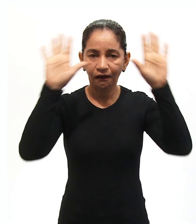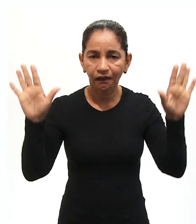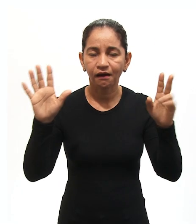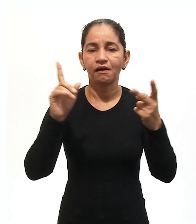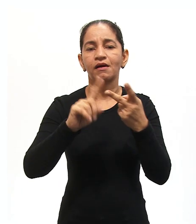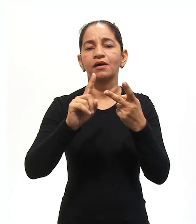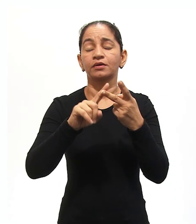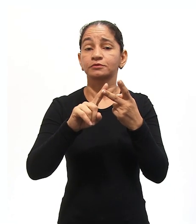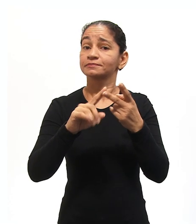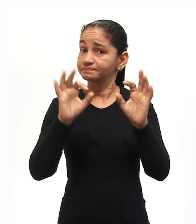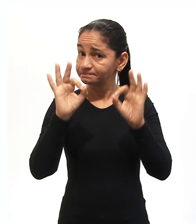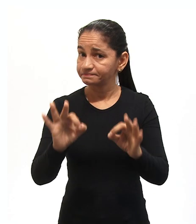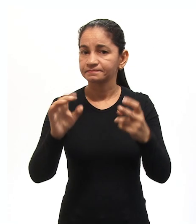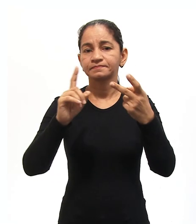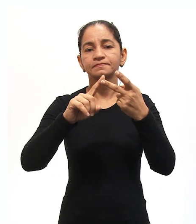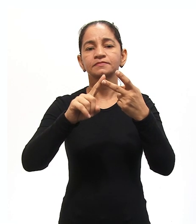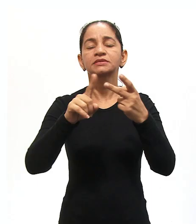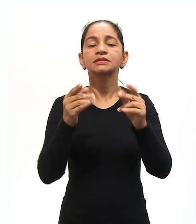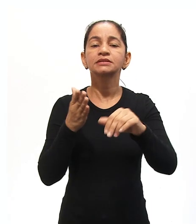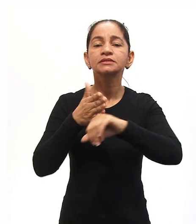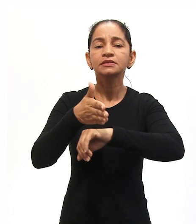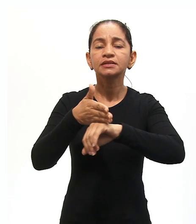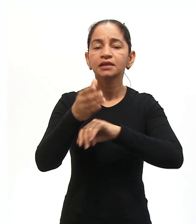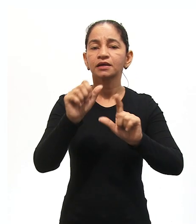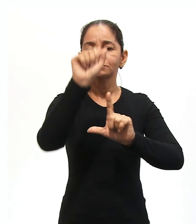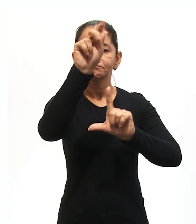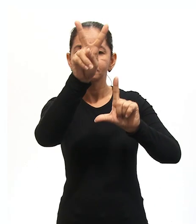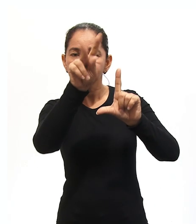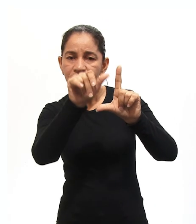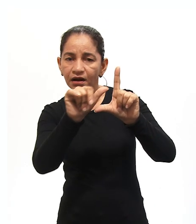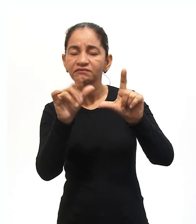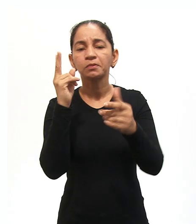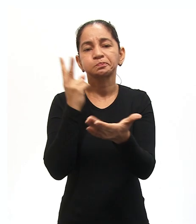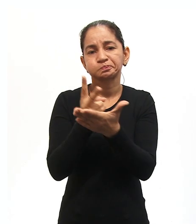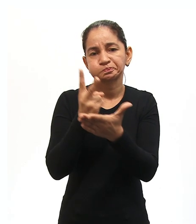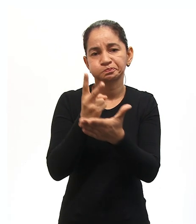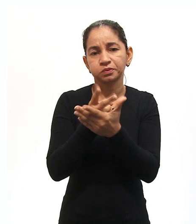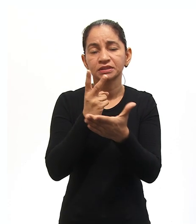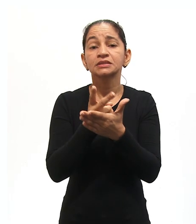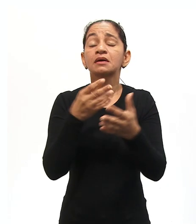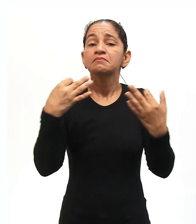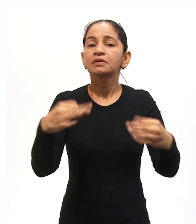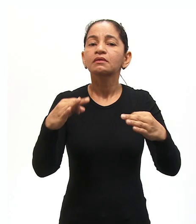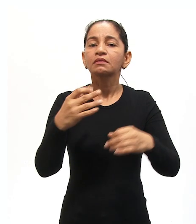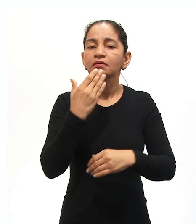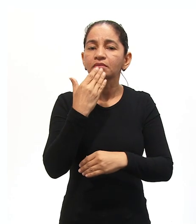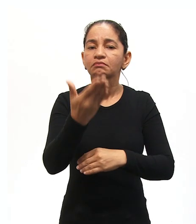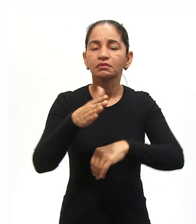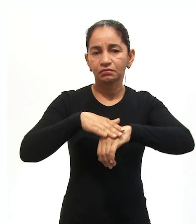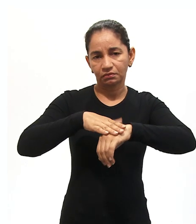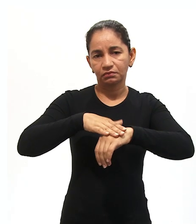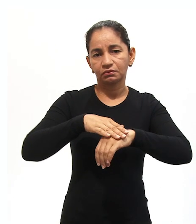atualizados, fundamental, ter acesso à mediação pedagógica adequada, então,